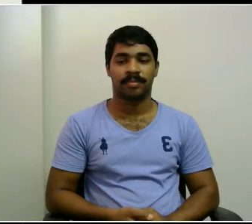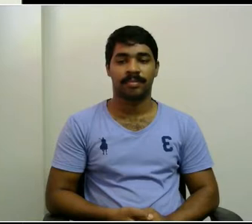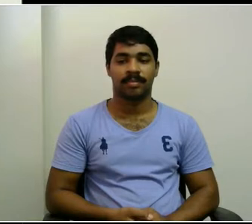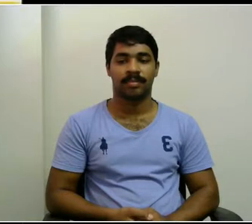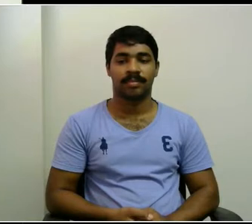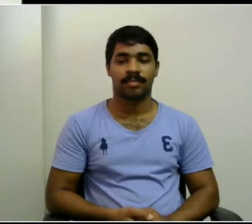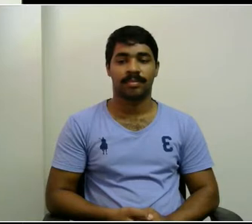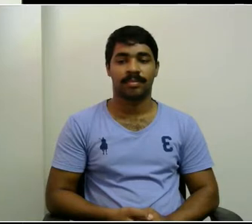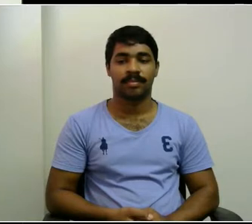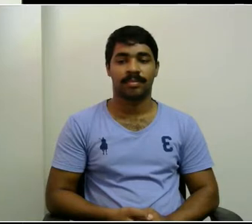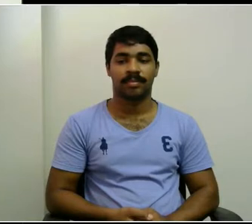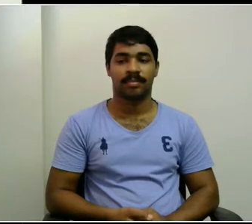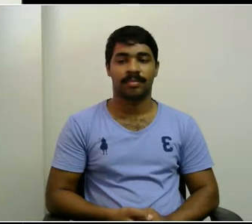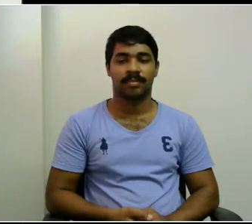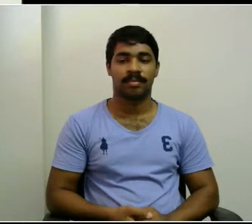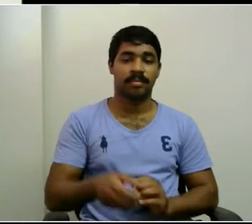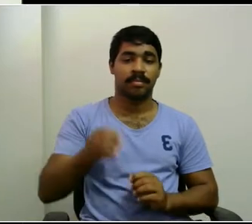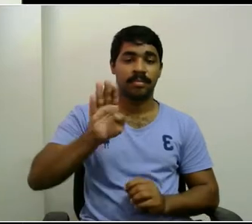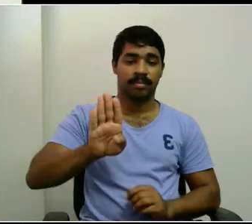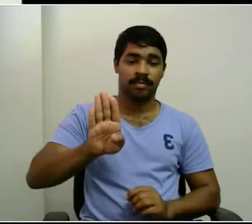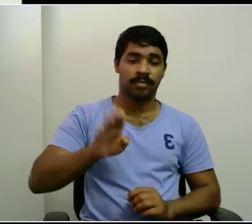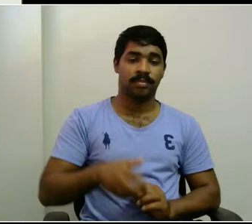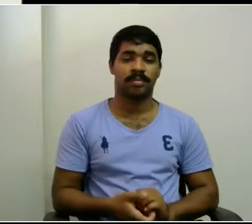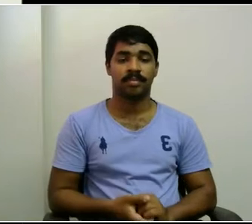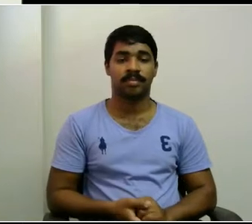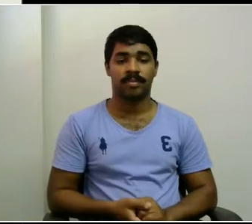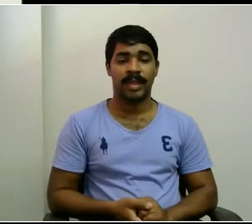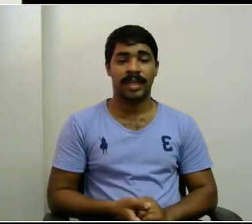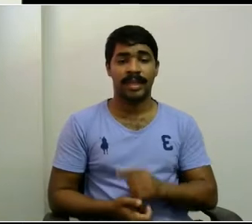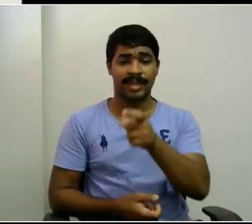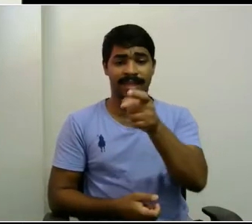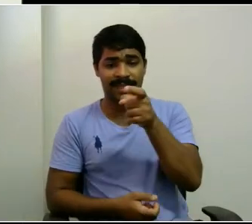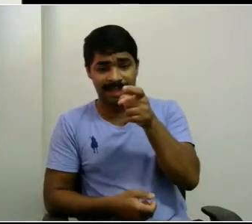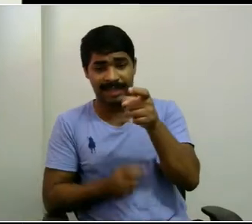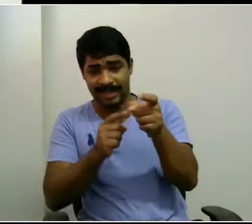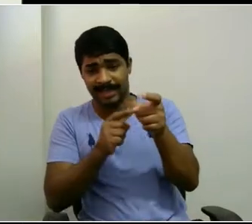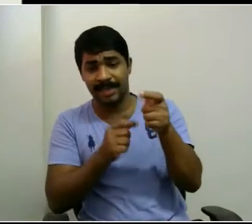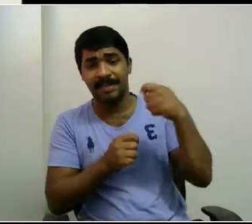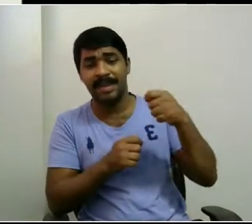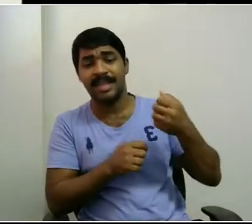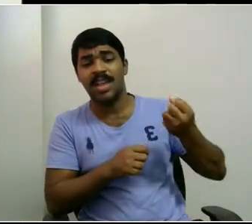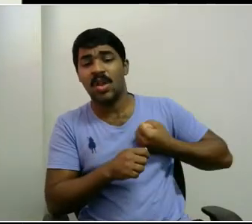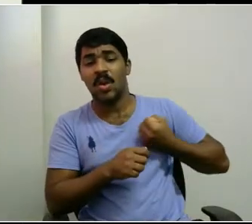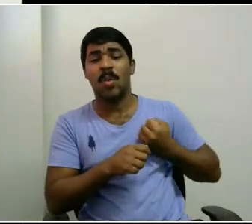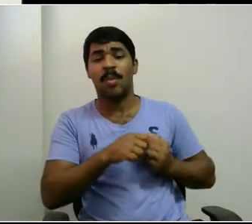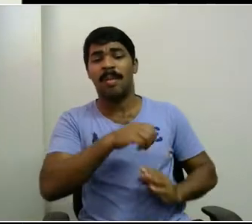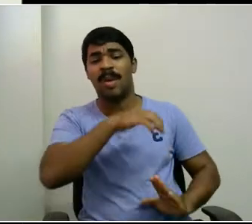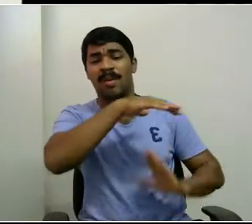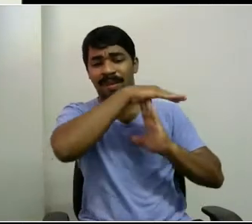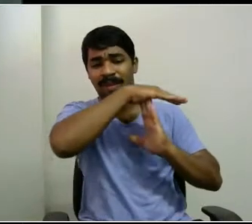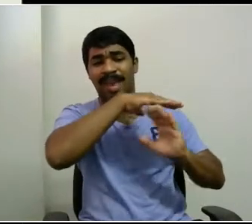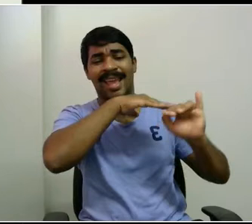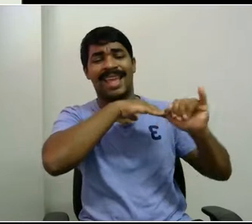Vamos ver aqui agora, questão B. Qual é o maior valor inteiro x que pode assumir para que o perímetro do triângulo seja menor que o do retângulo,